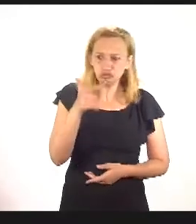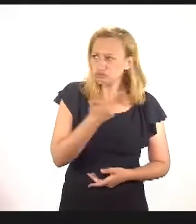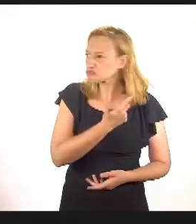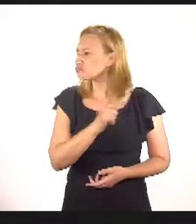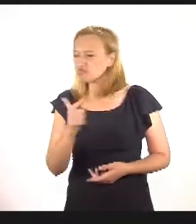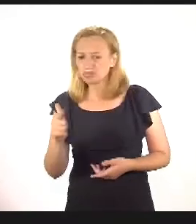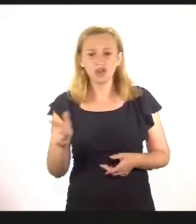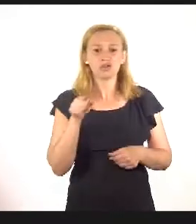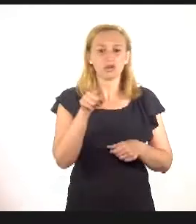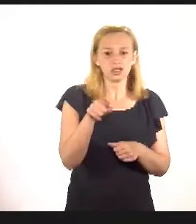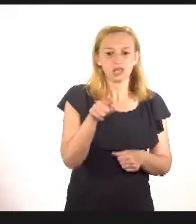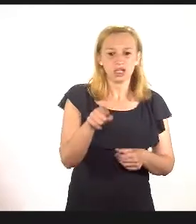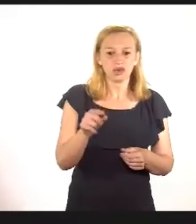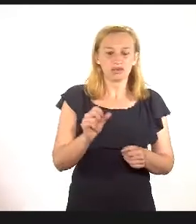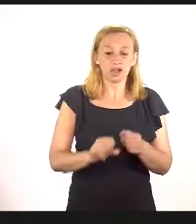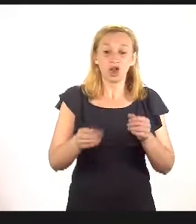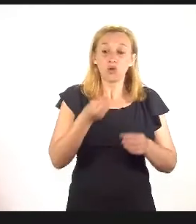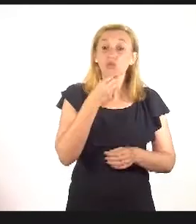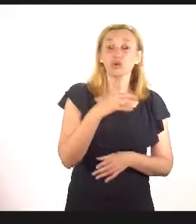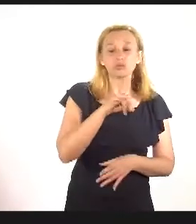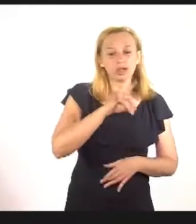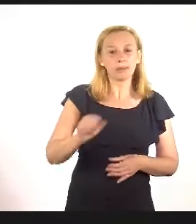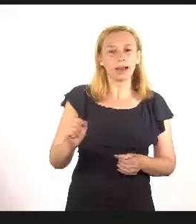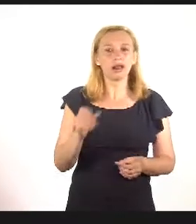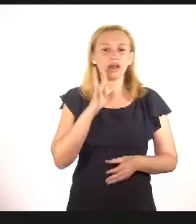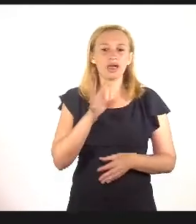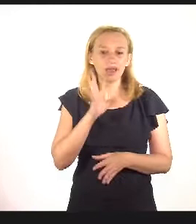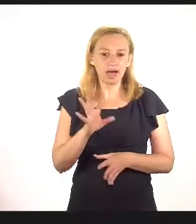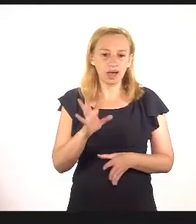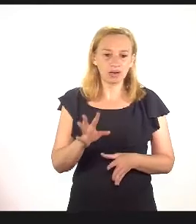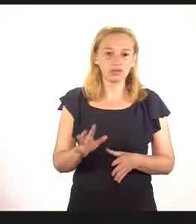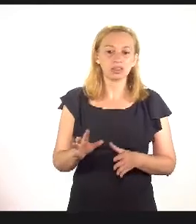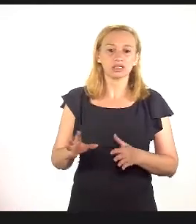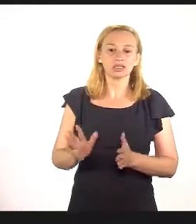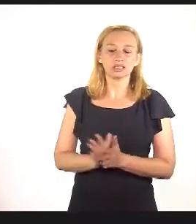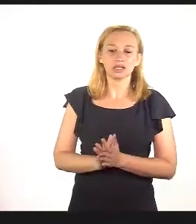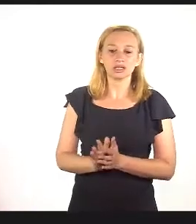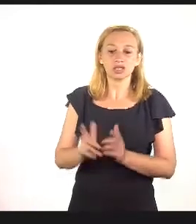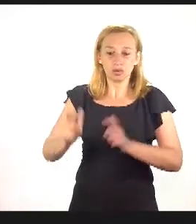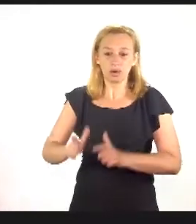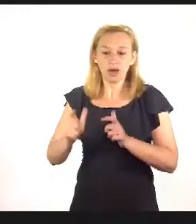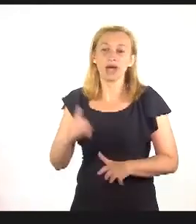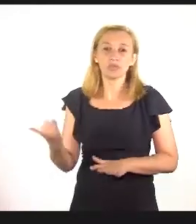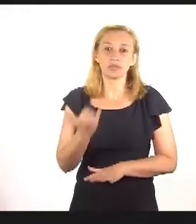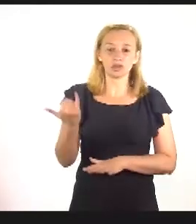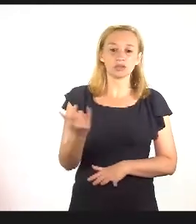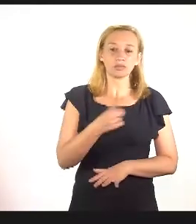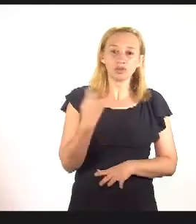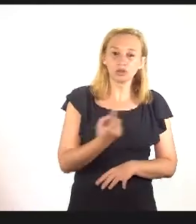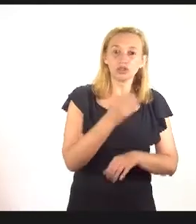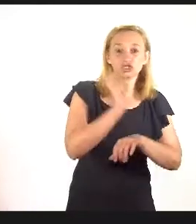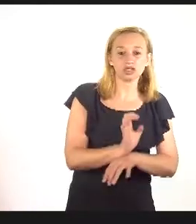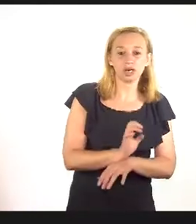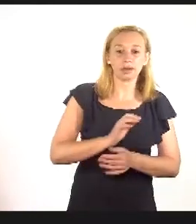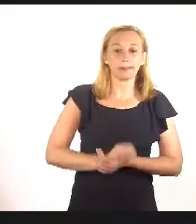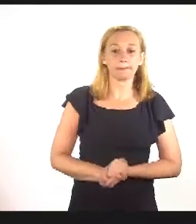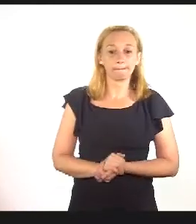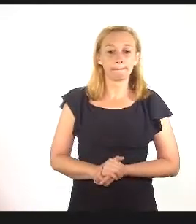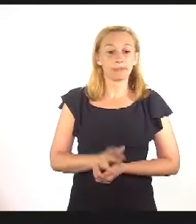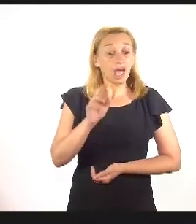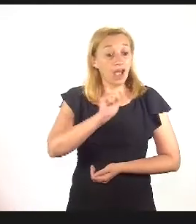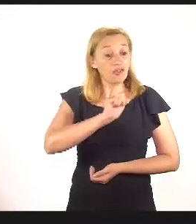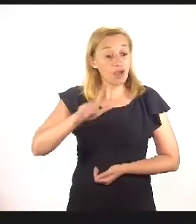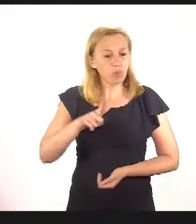que você fará um trabalho muito bacana nessa agência tão importante para o nosso Estado. Rafael, eu tenho uma pergunta